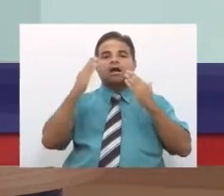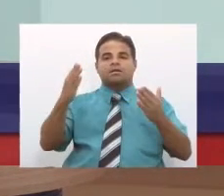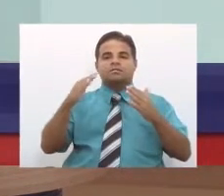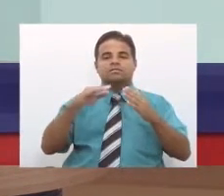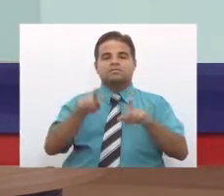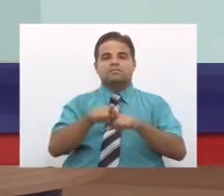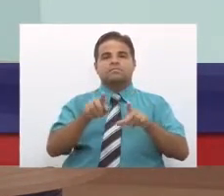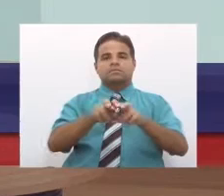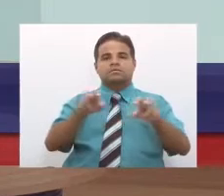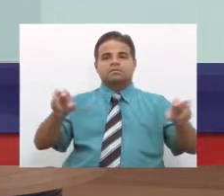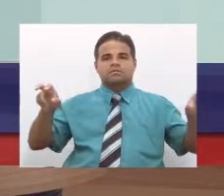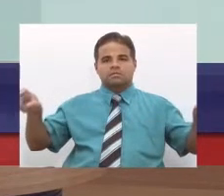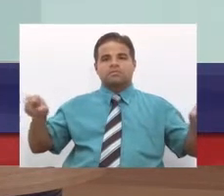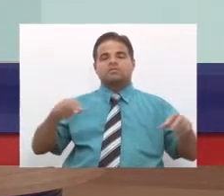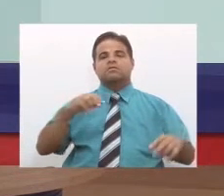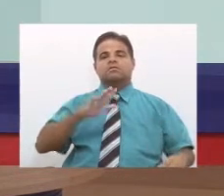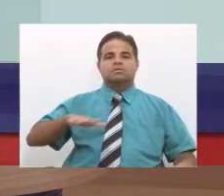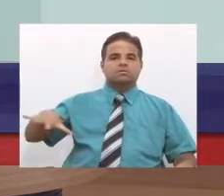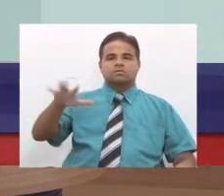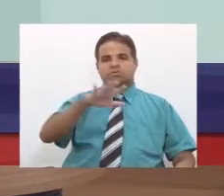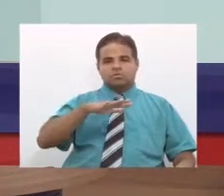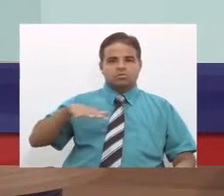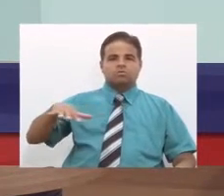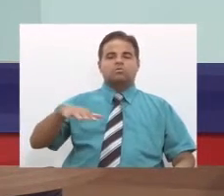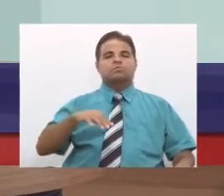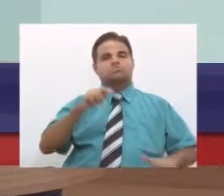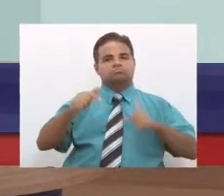Agradecer a bancada do Partido dos Trabalhadores,